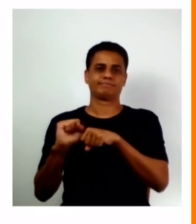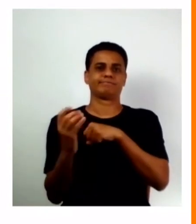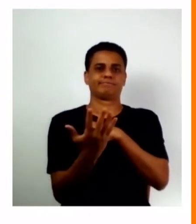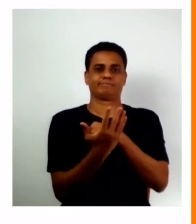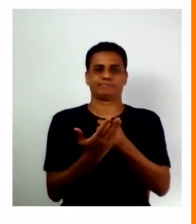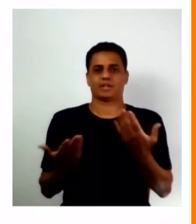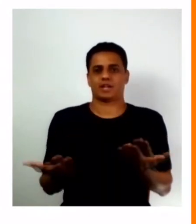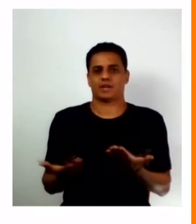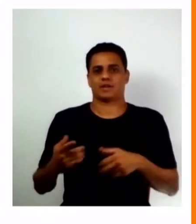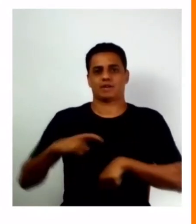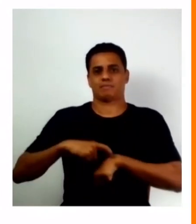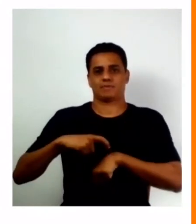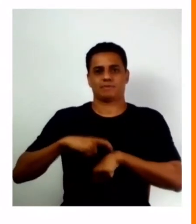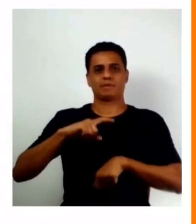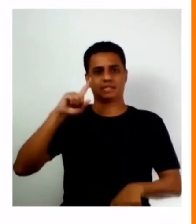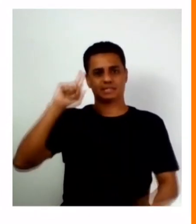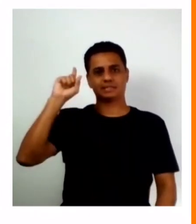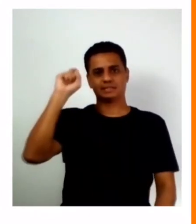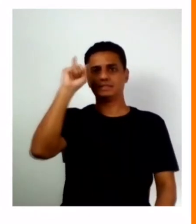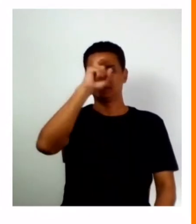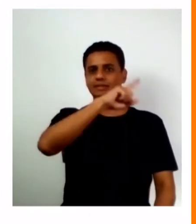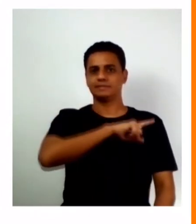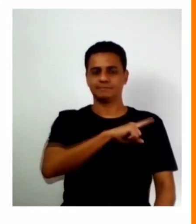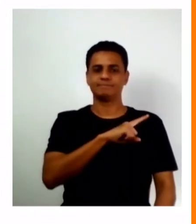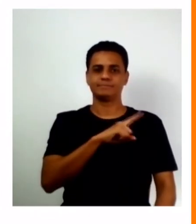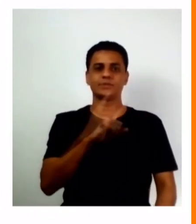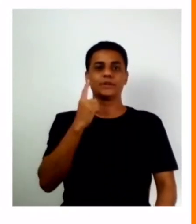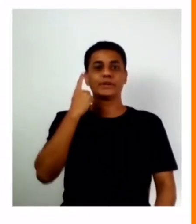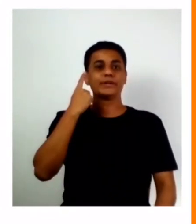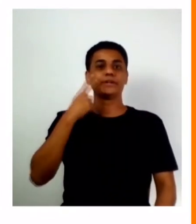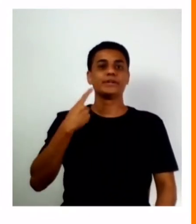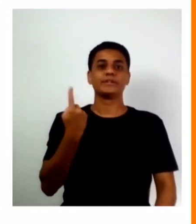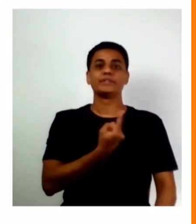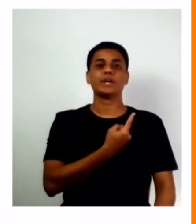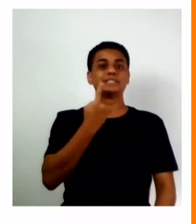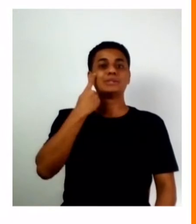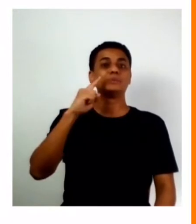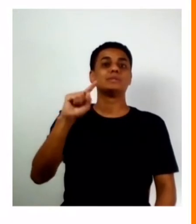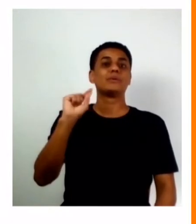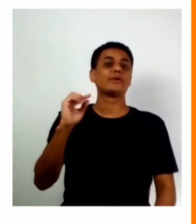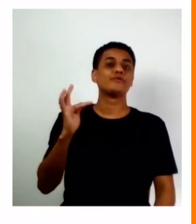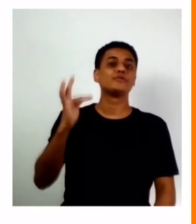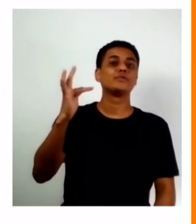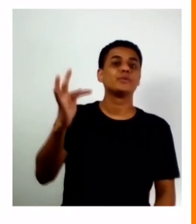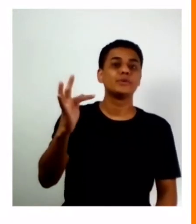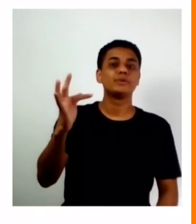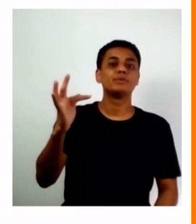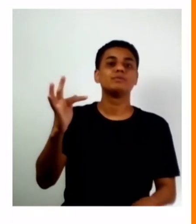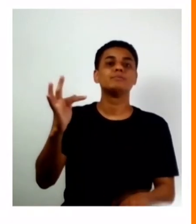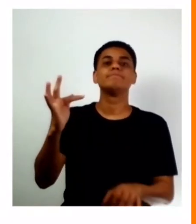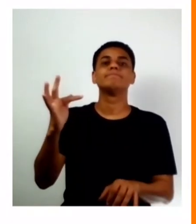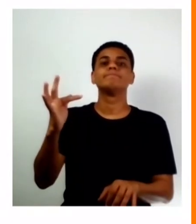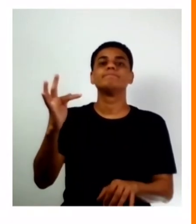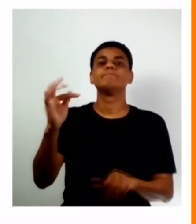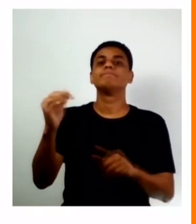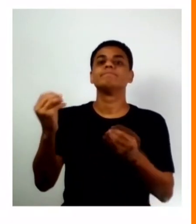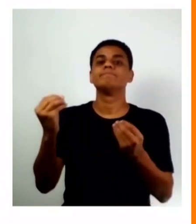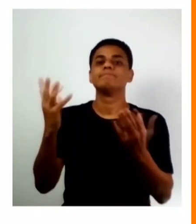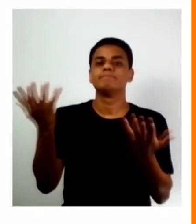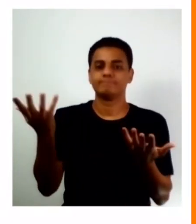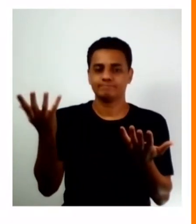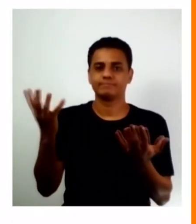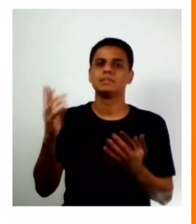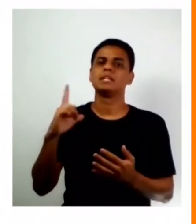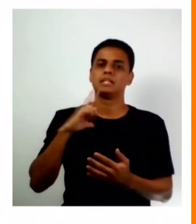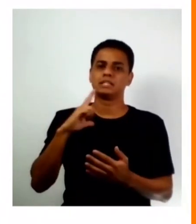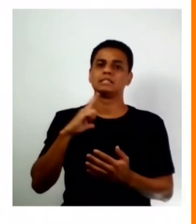vivendo, que ainda não sabemos que esta crise pode acontecer. Há duas hipótesis de trabalho,